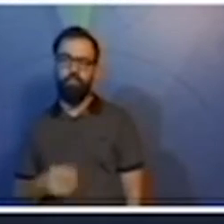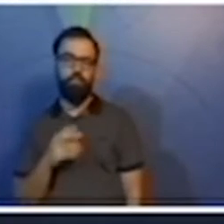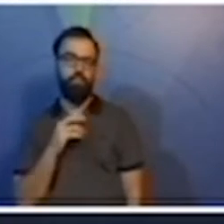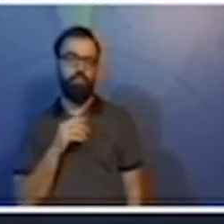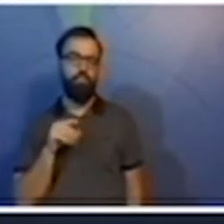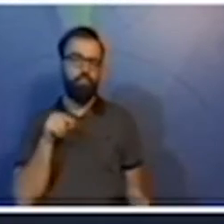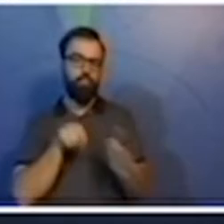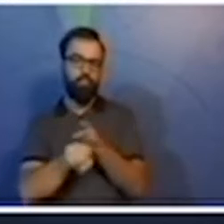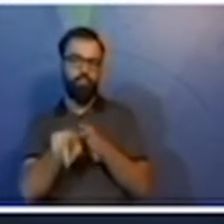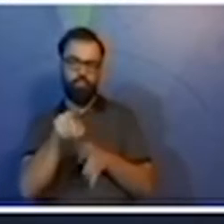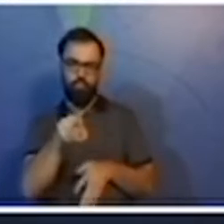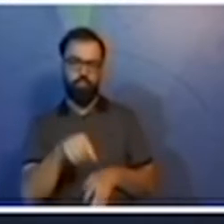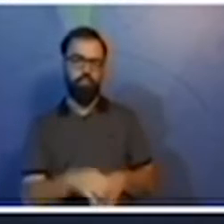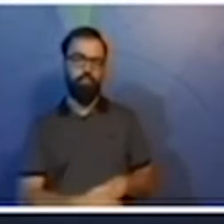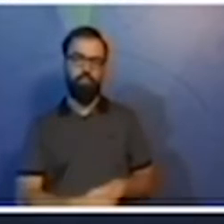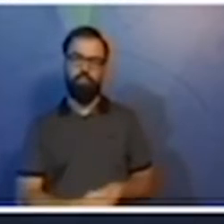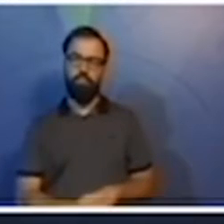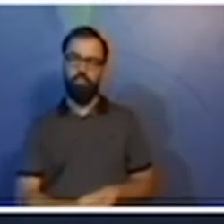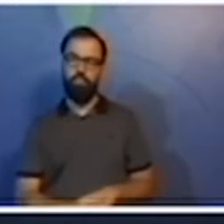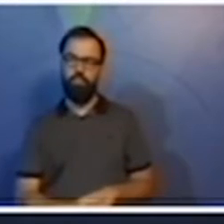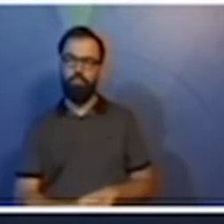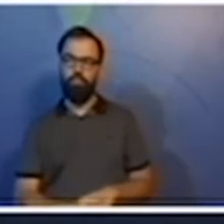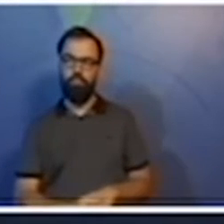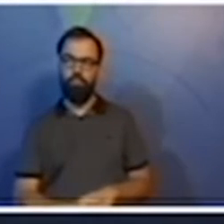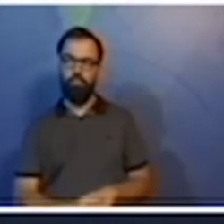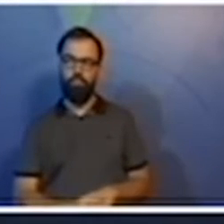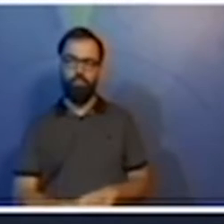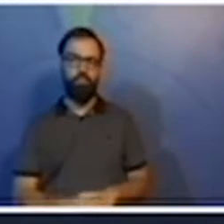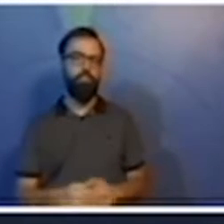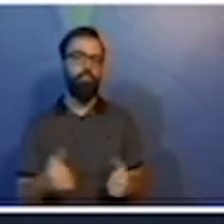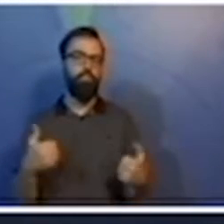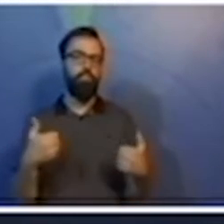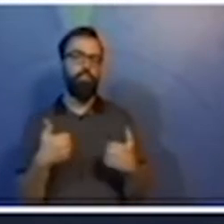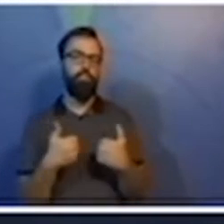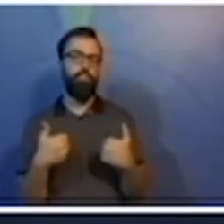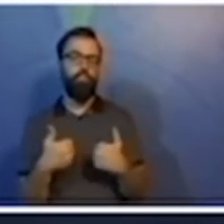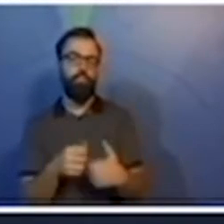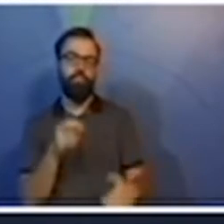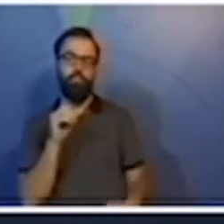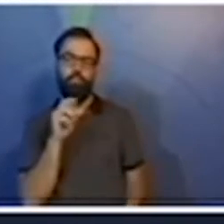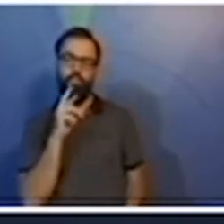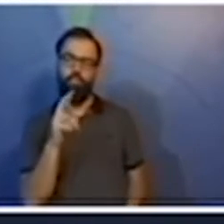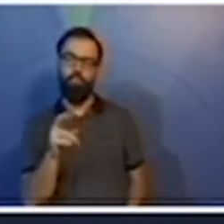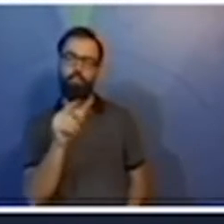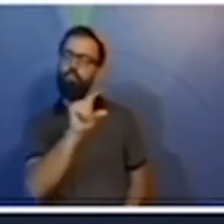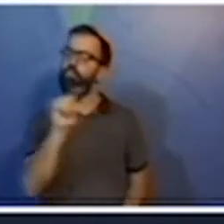para vocês: qual foi o que chegou mais perto?